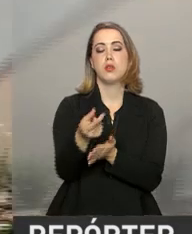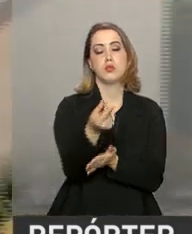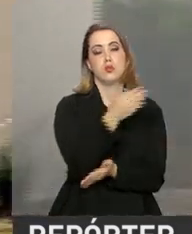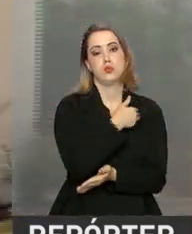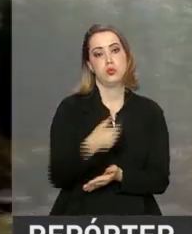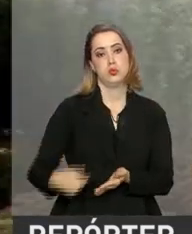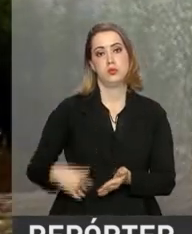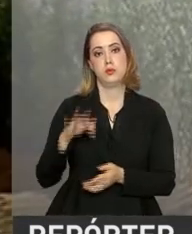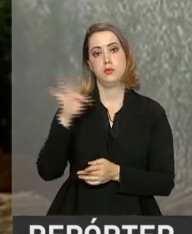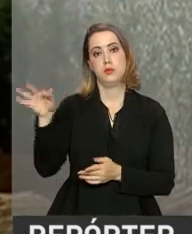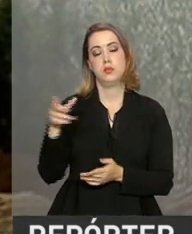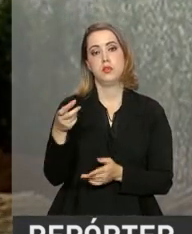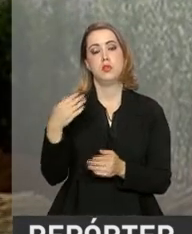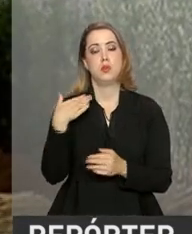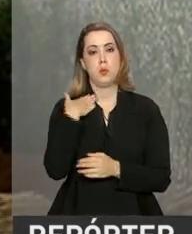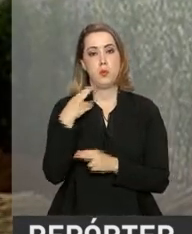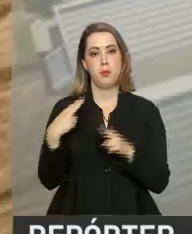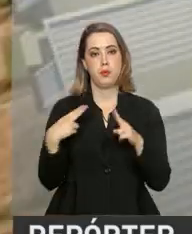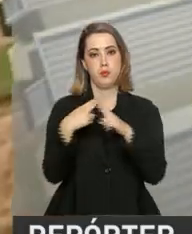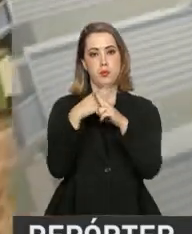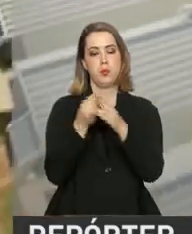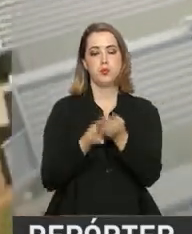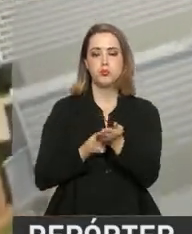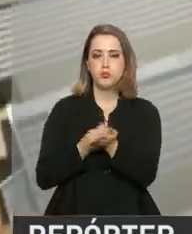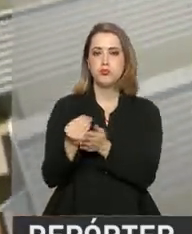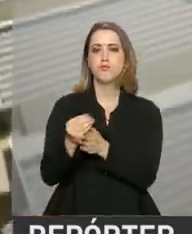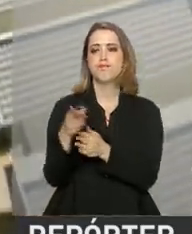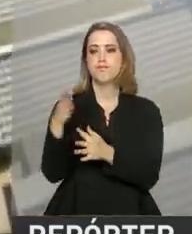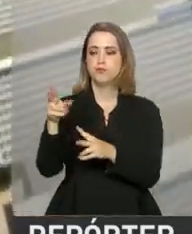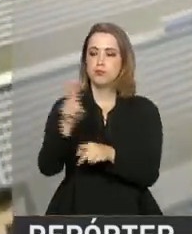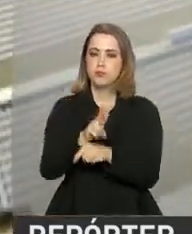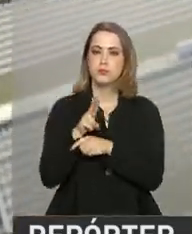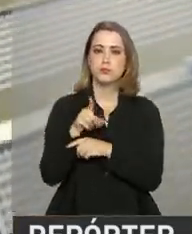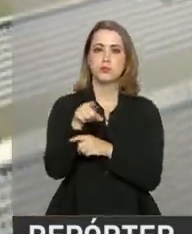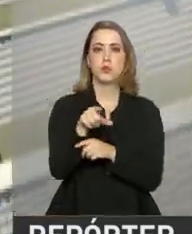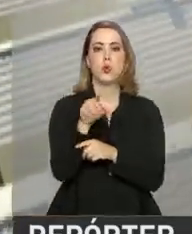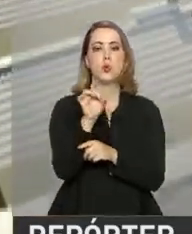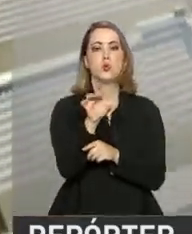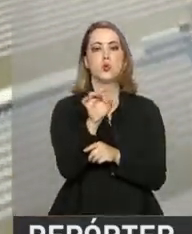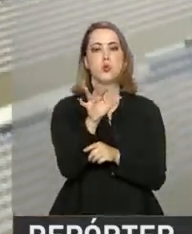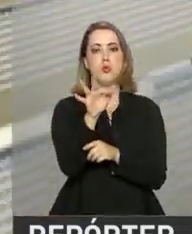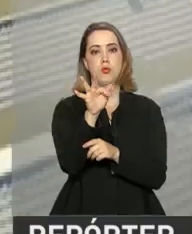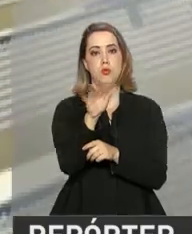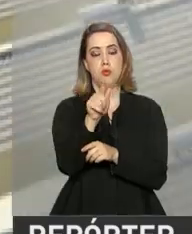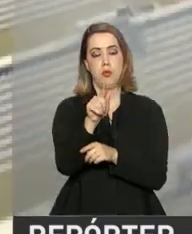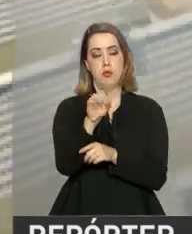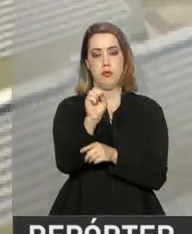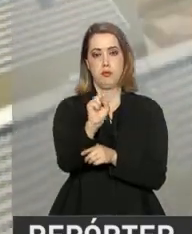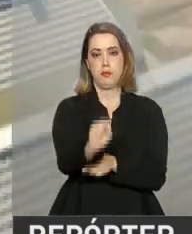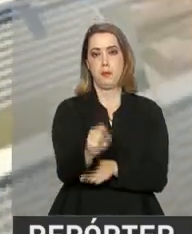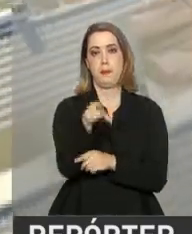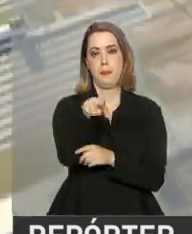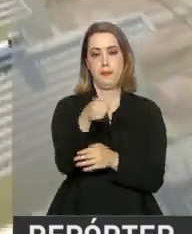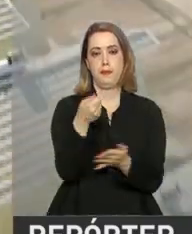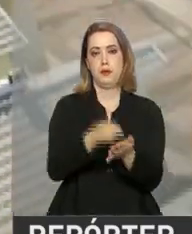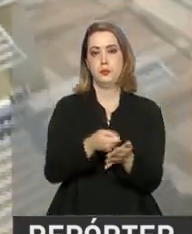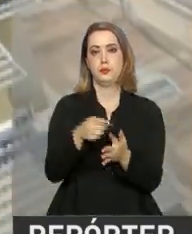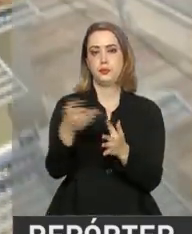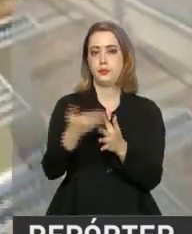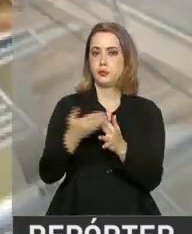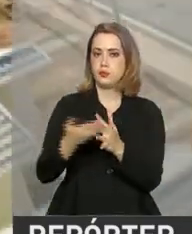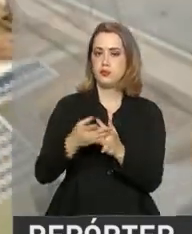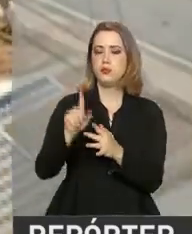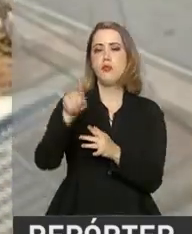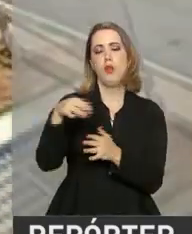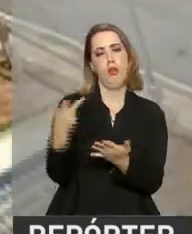este tipo de empréstimo utilizando apenas os recursos do FGTS para o Tribunal de Contas da União este financiamento é